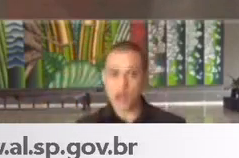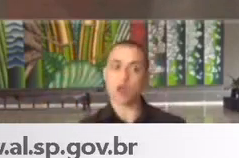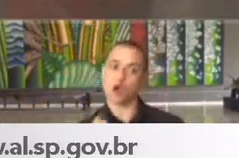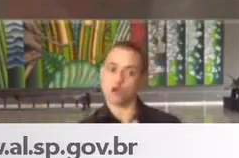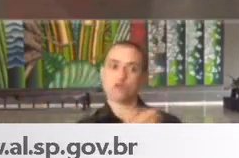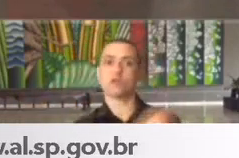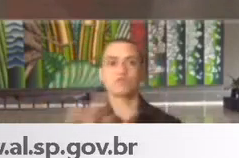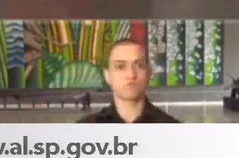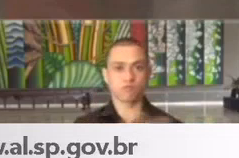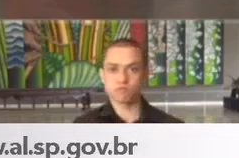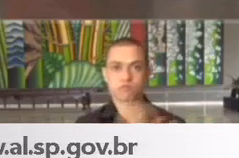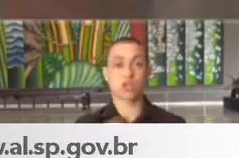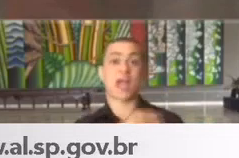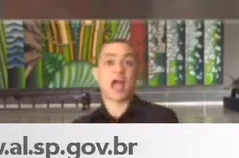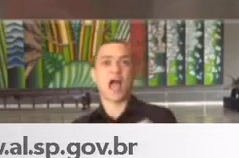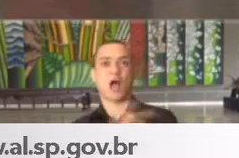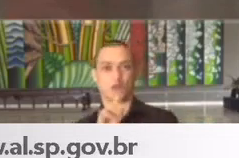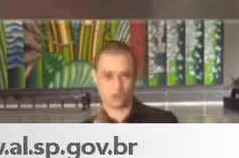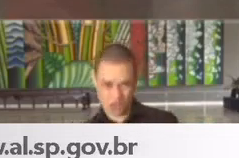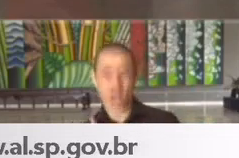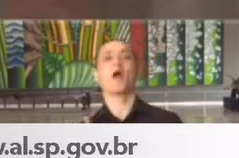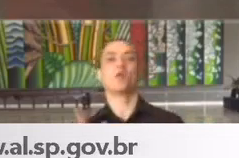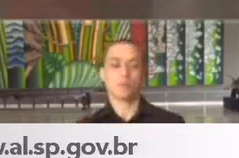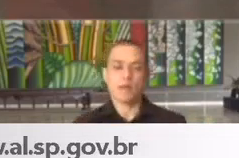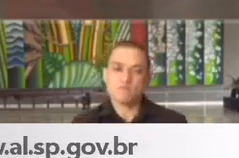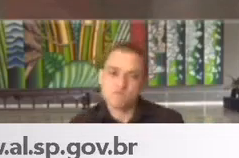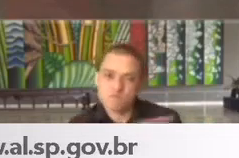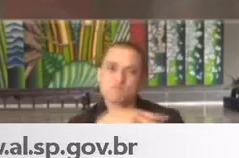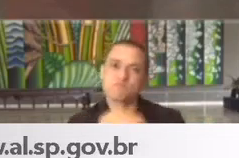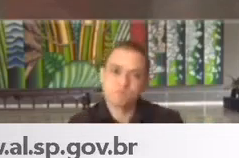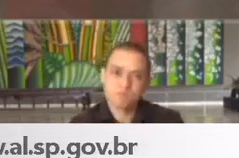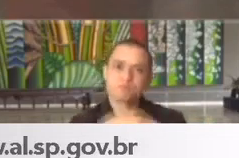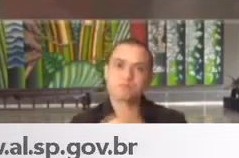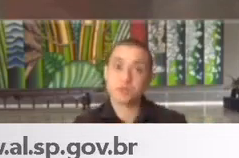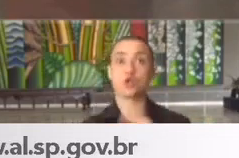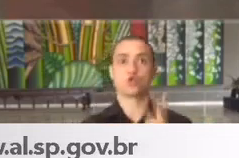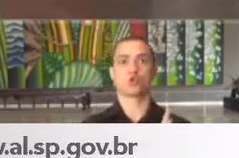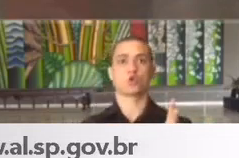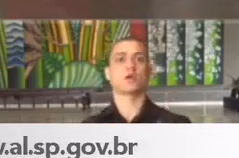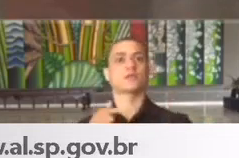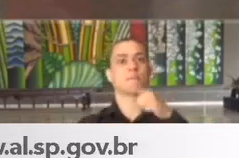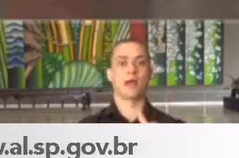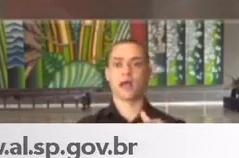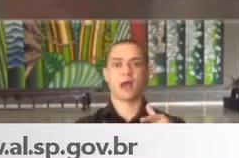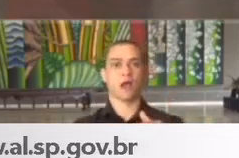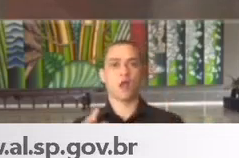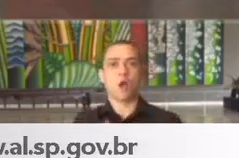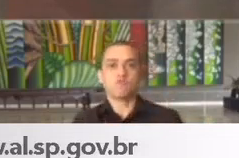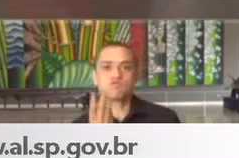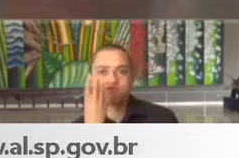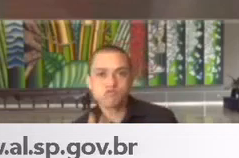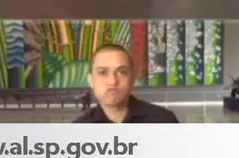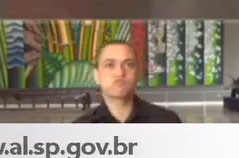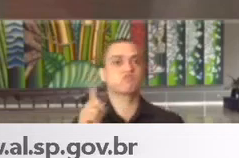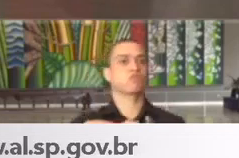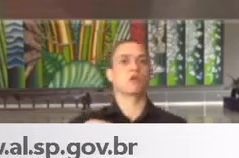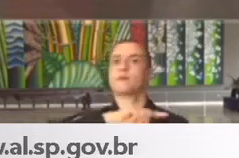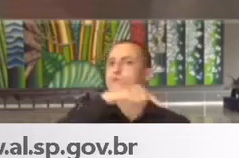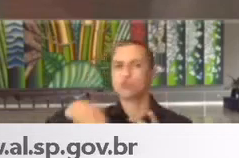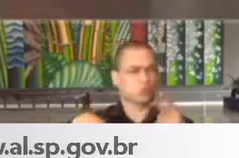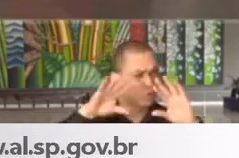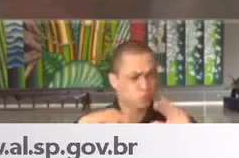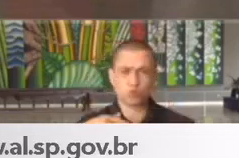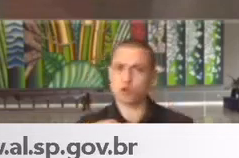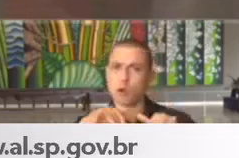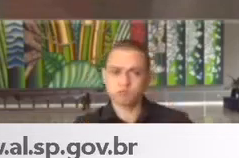gel, orientação sanitária e mantendo peças, tratores e a sua estrutura funcionando regularmente em